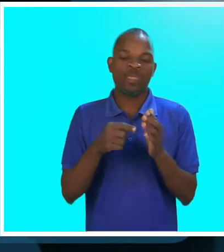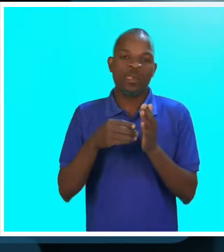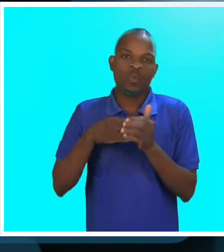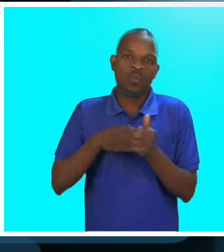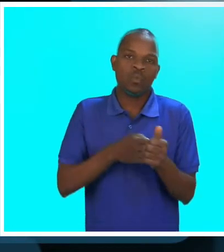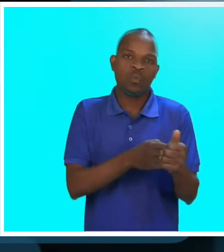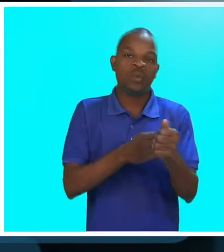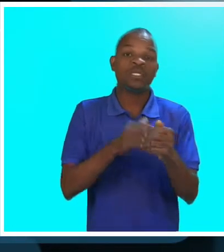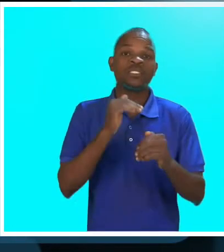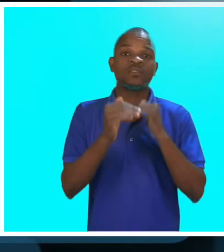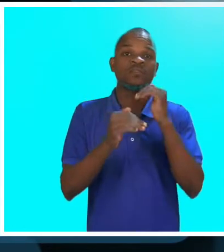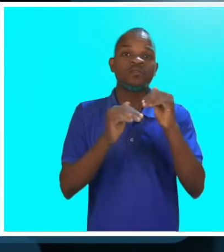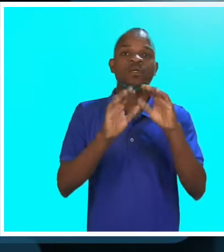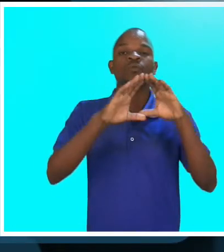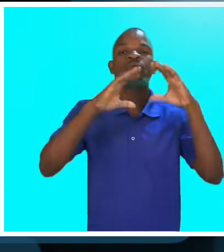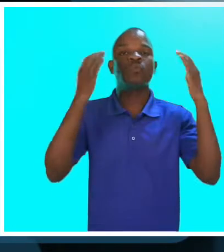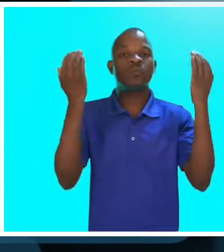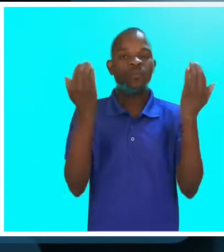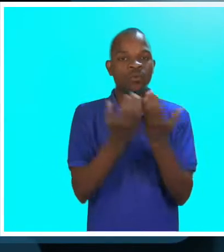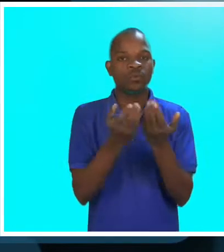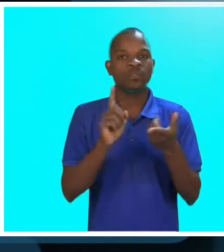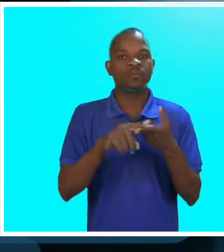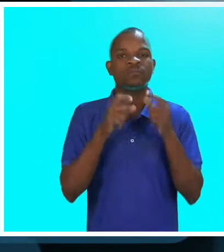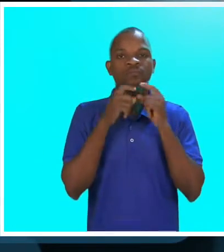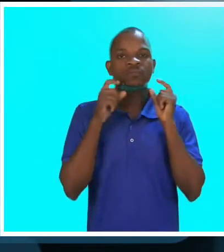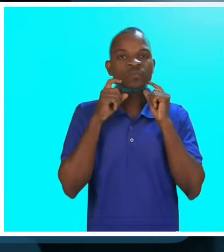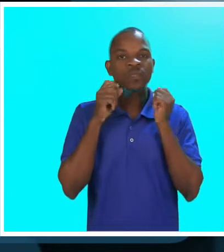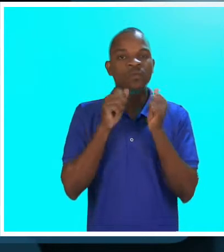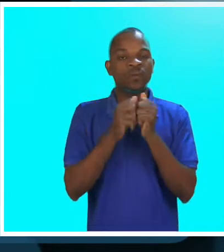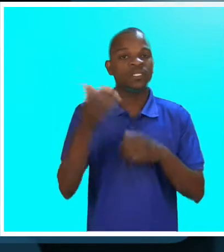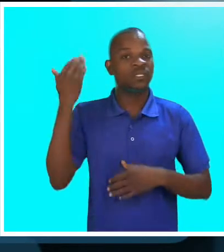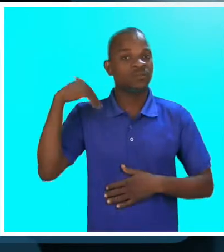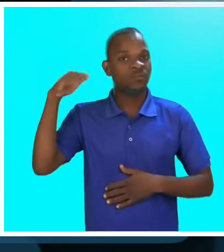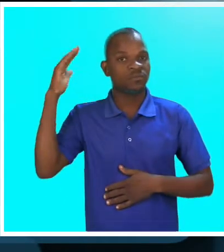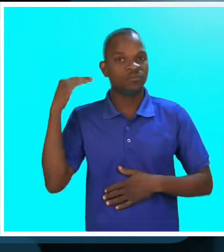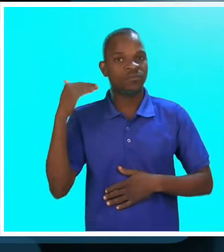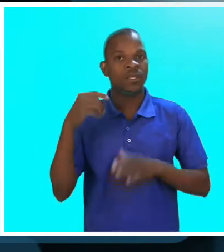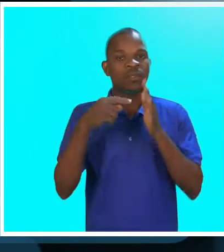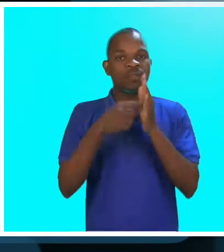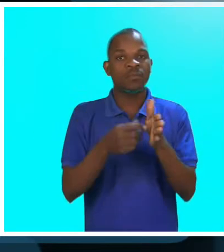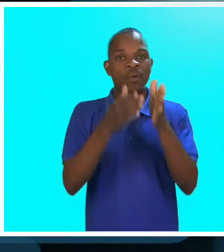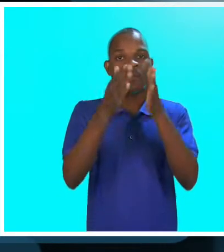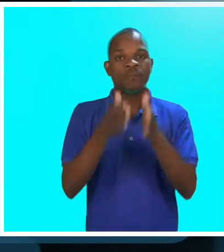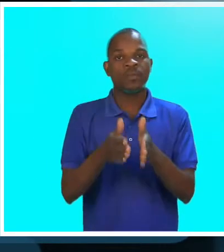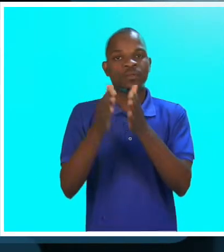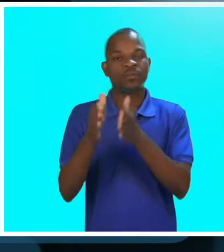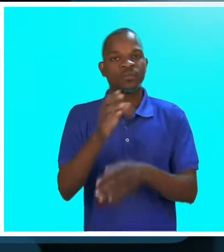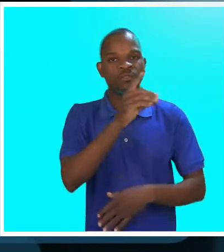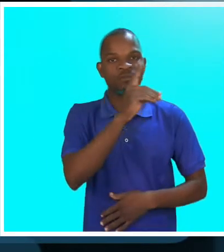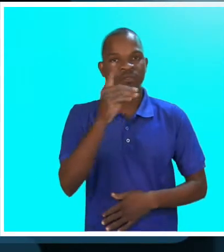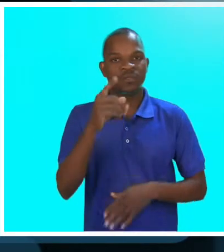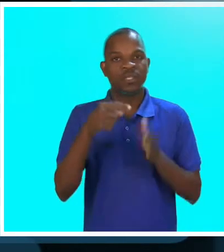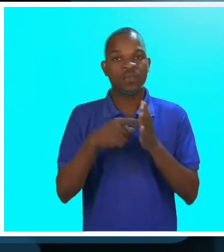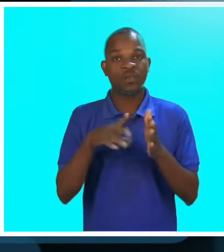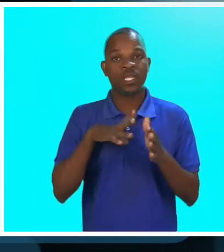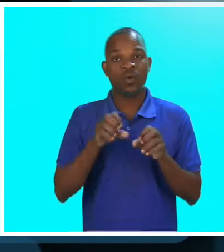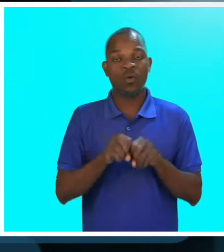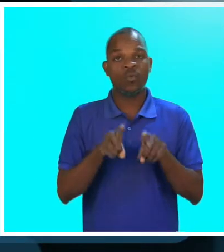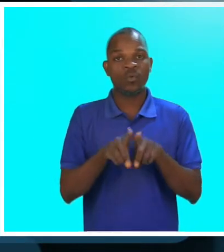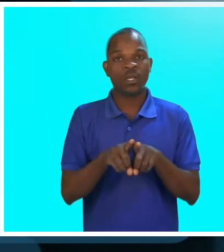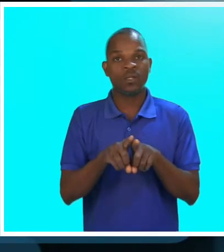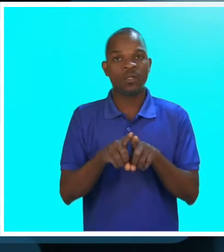acompanhar o desenvolvimento do mundo do país porque o que acontecia na altura que as suas com deficiência sempre